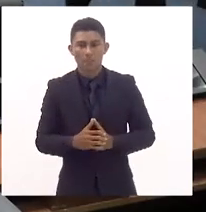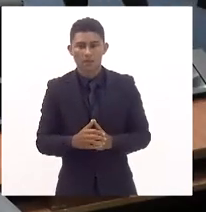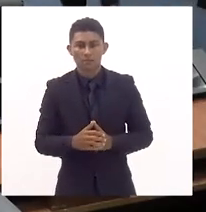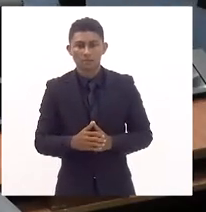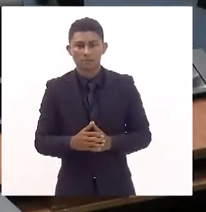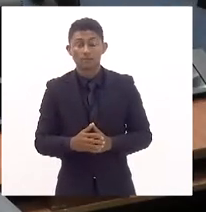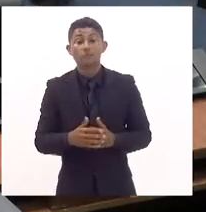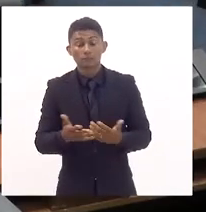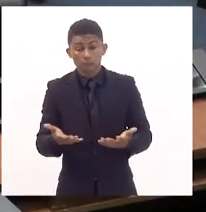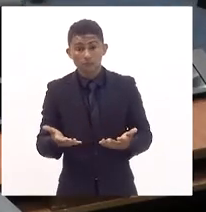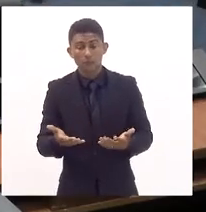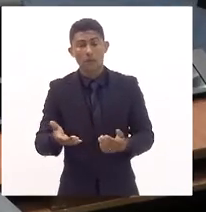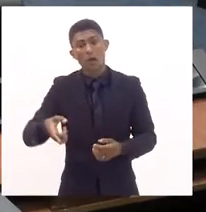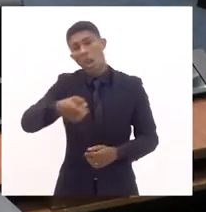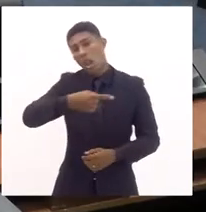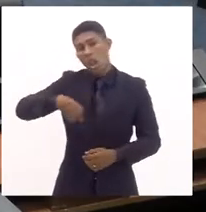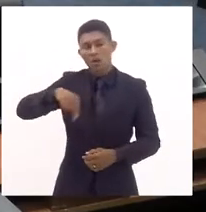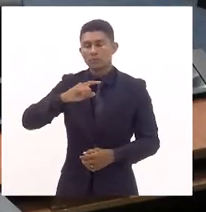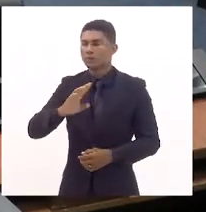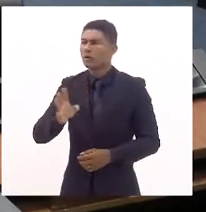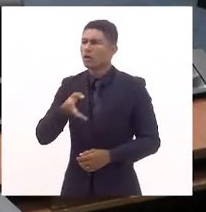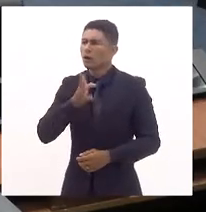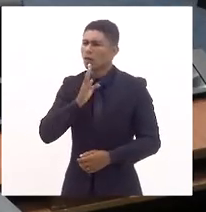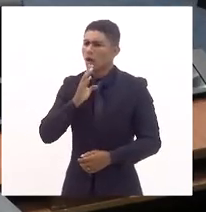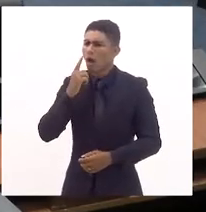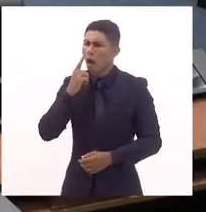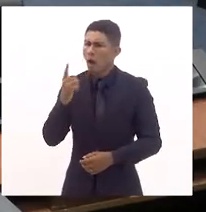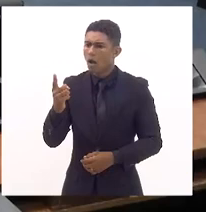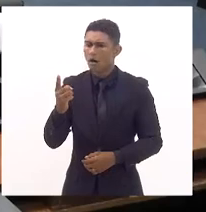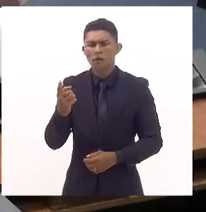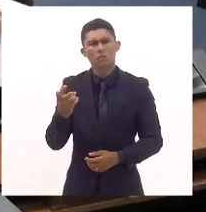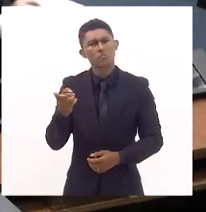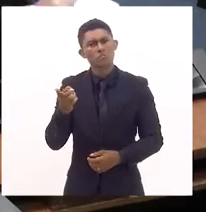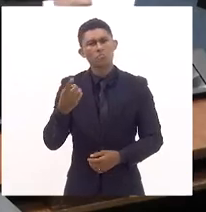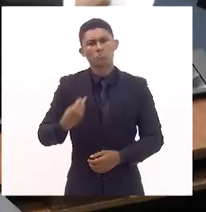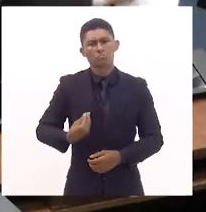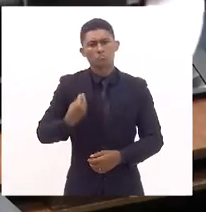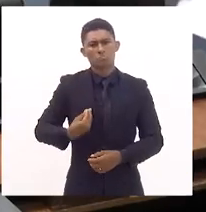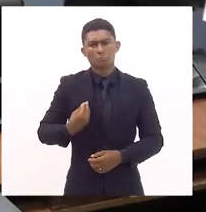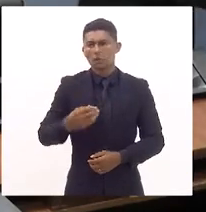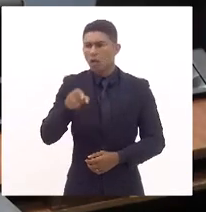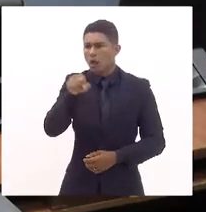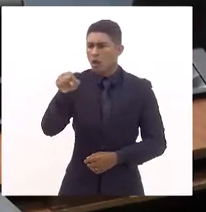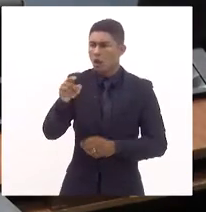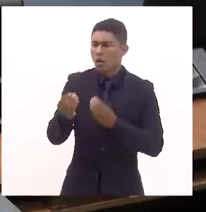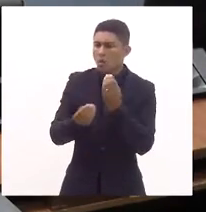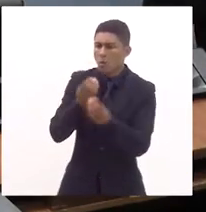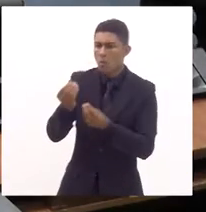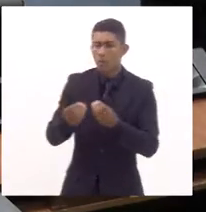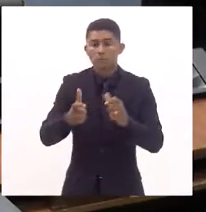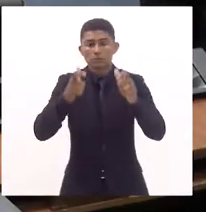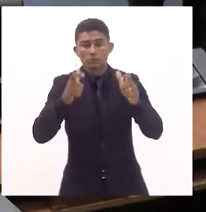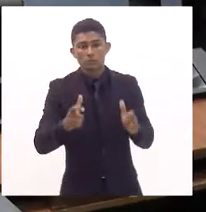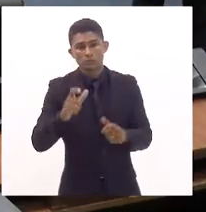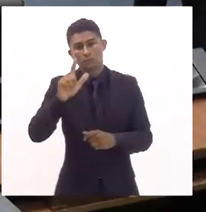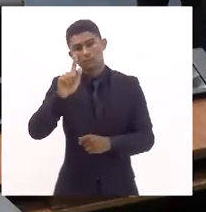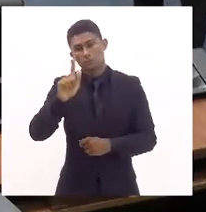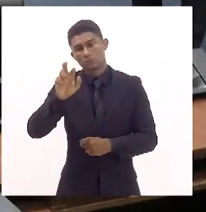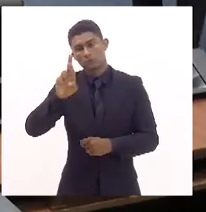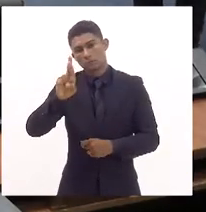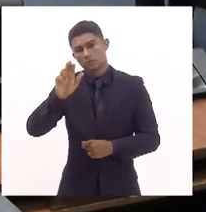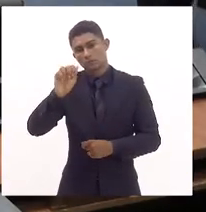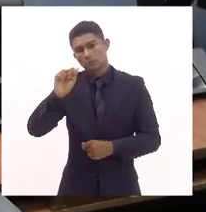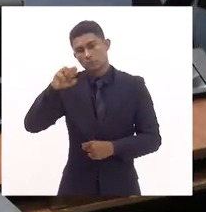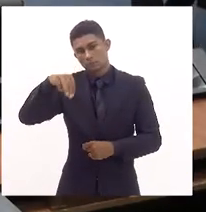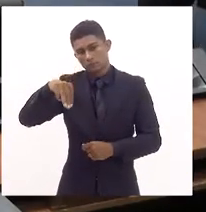nós conhecemos de fato, né, essa realidade da catação ali em Gramacho. E quando a